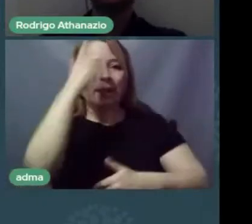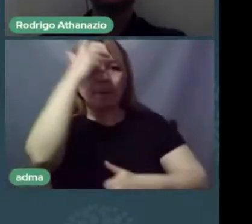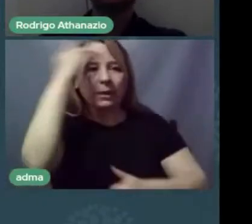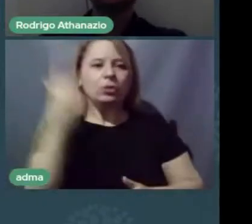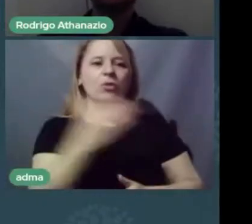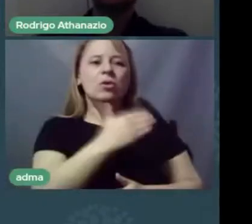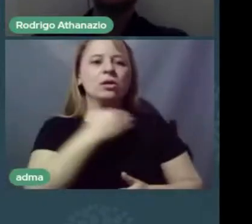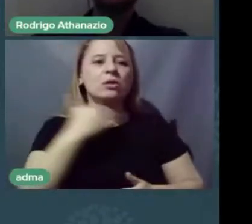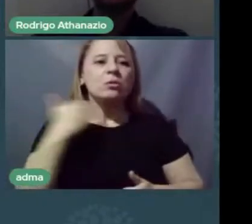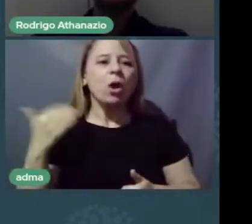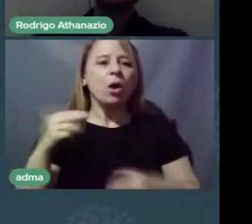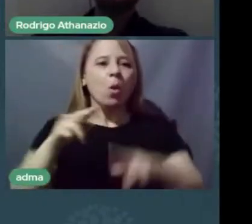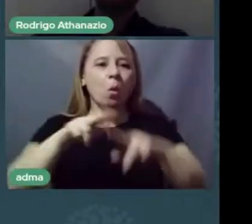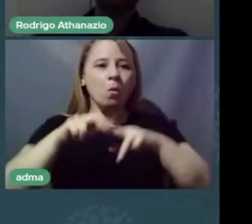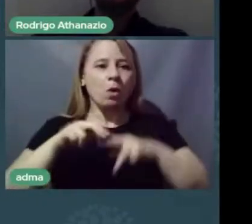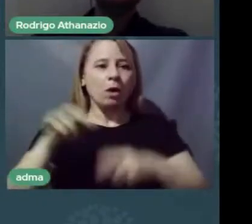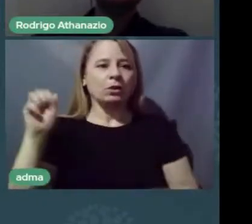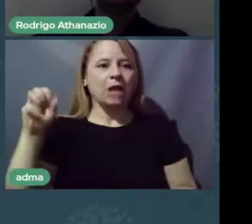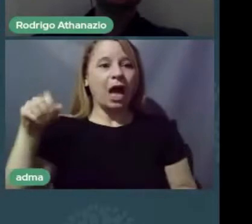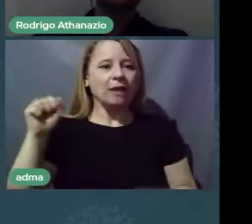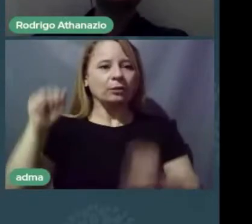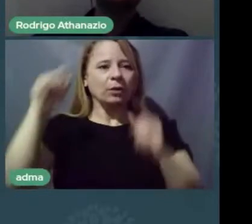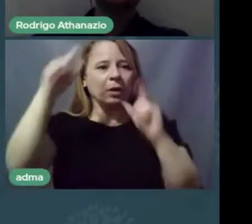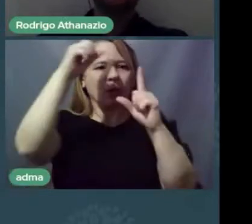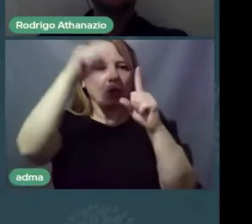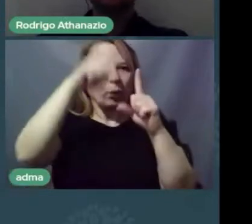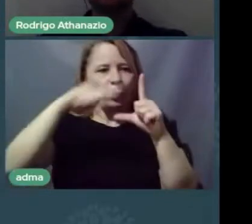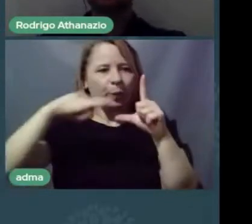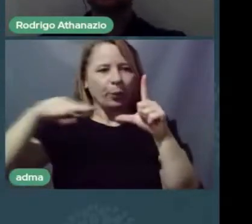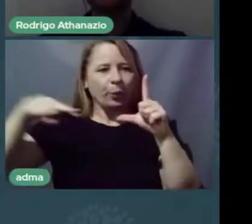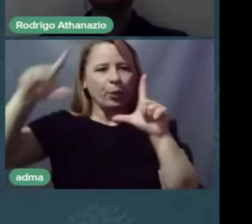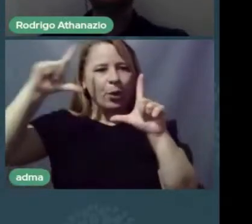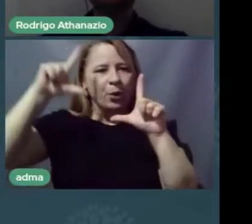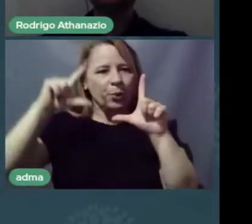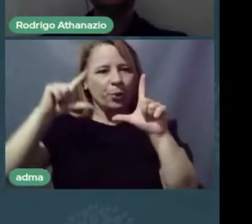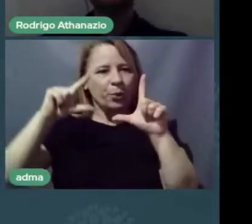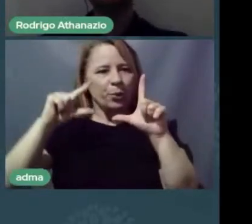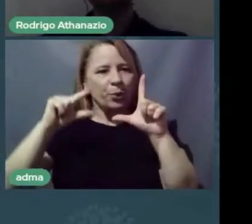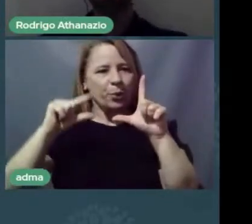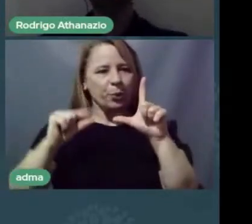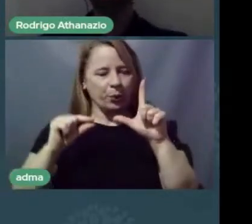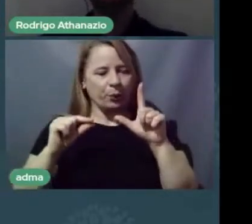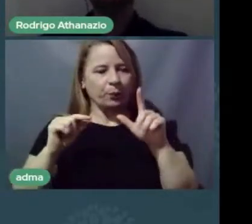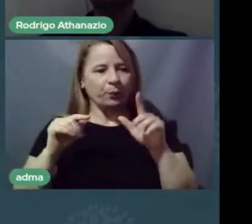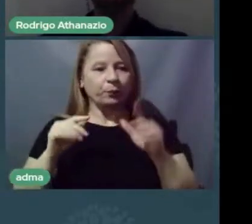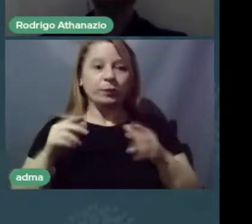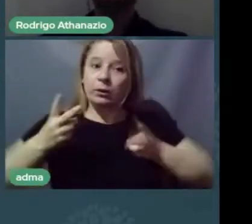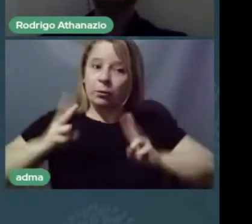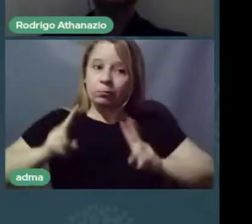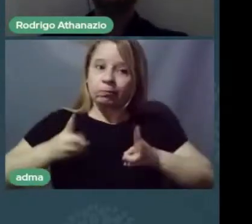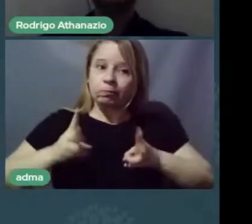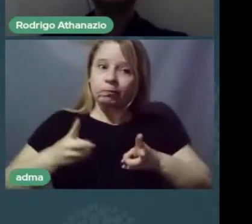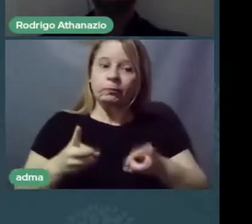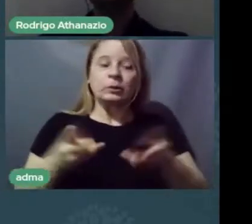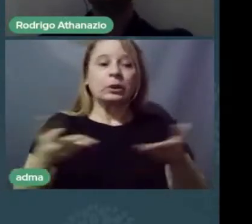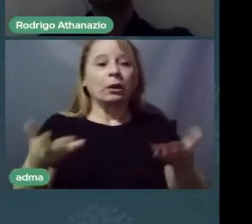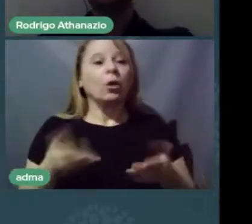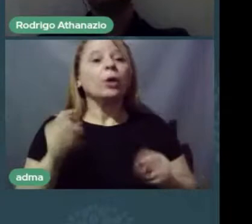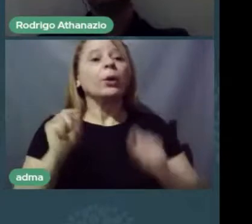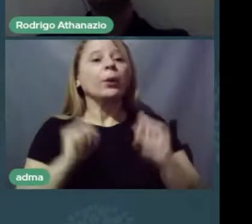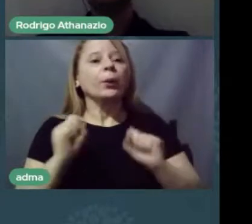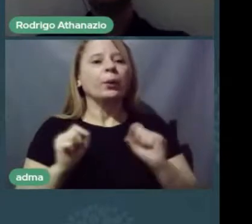à asma. E aí, com o passar do tempo, a gente vai vendo que isso ainda se mantém. De novo, infelizmente,